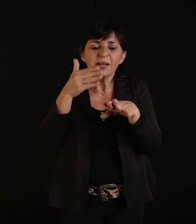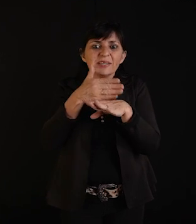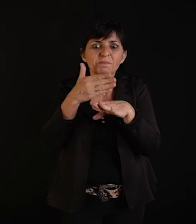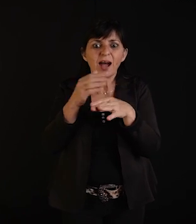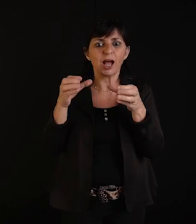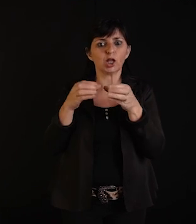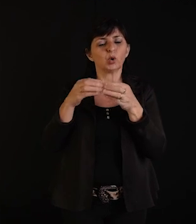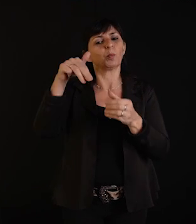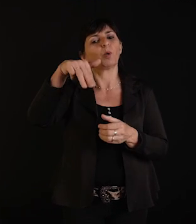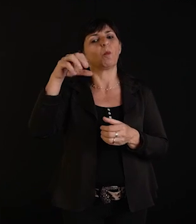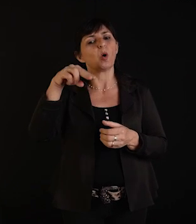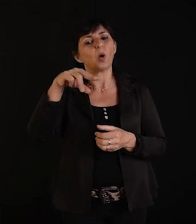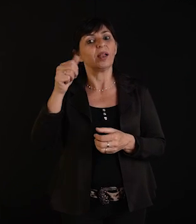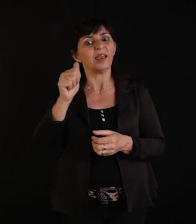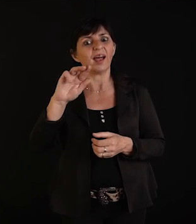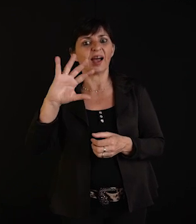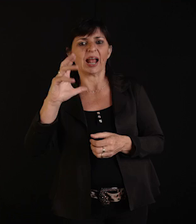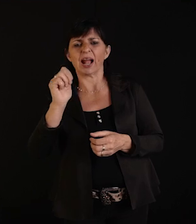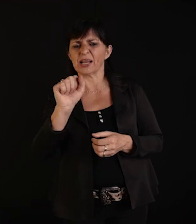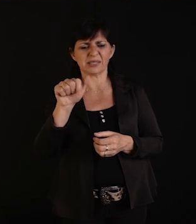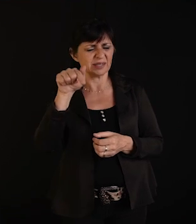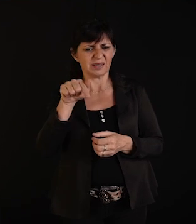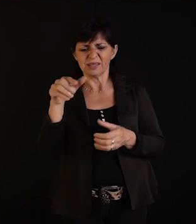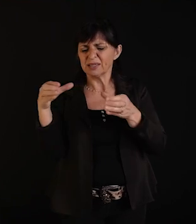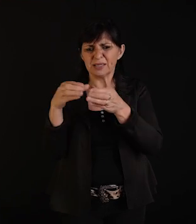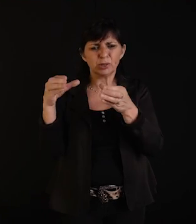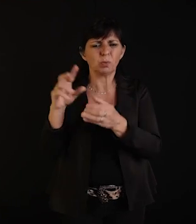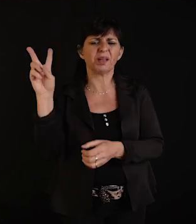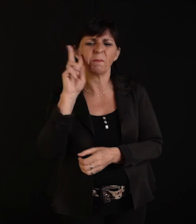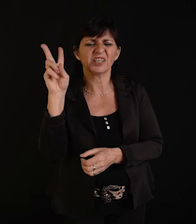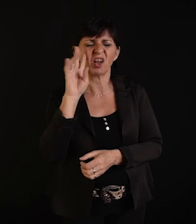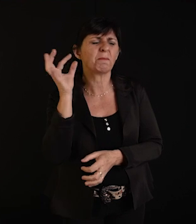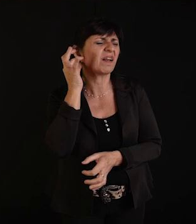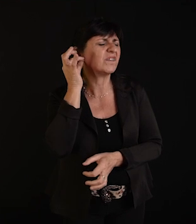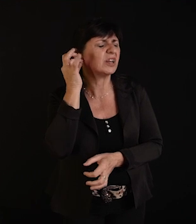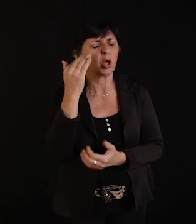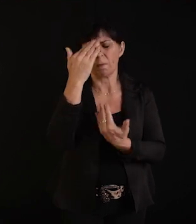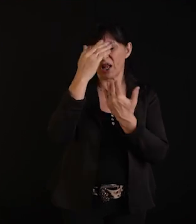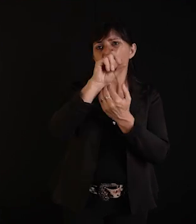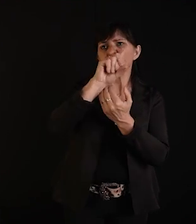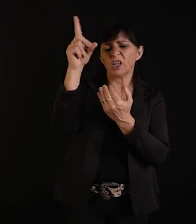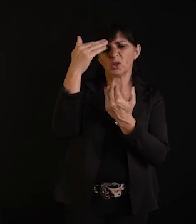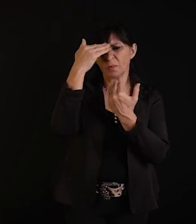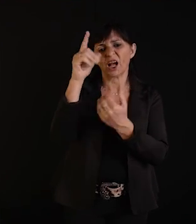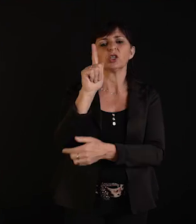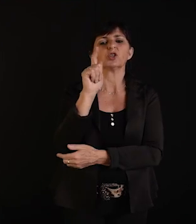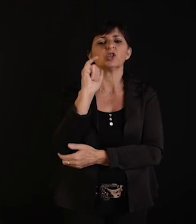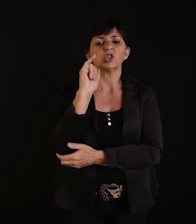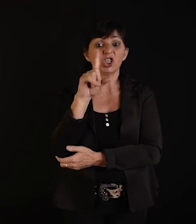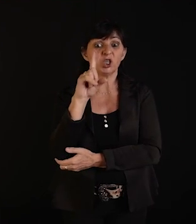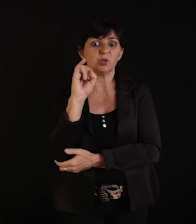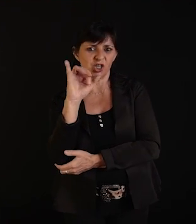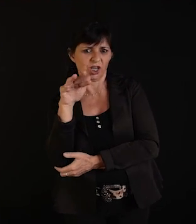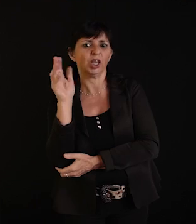que tem essa história maravilhosa. Obrigado, Deus. Obrigado, Gildinho. Obrigado, cada componente